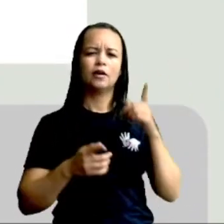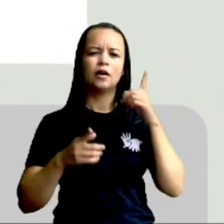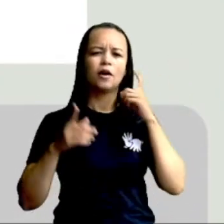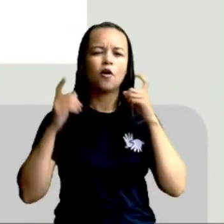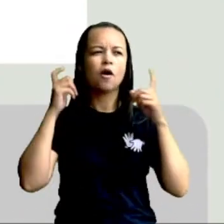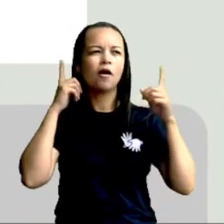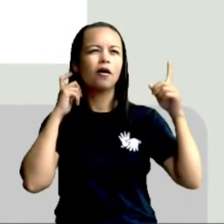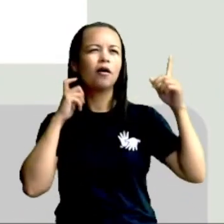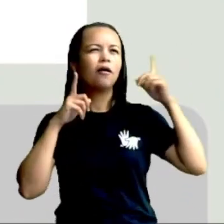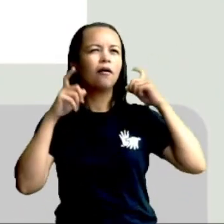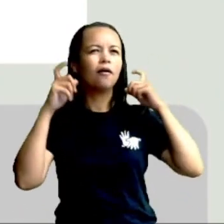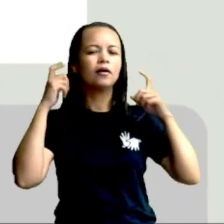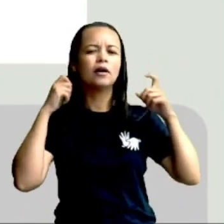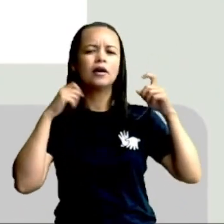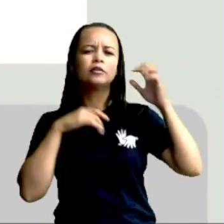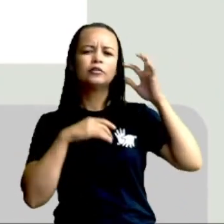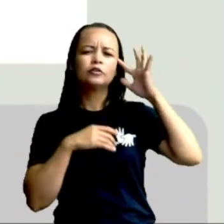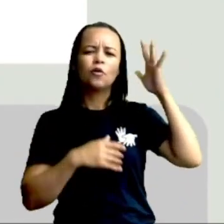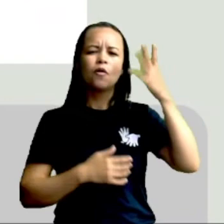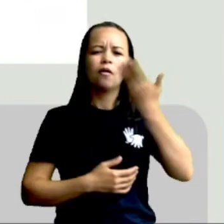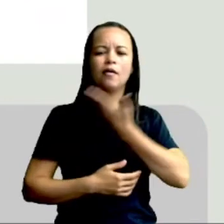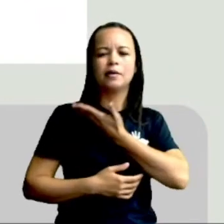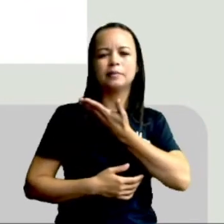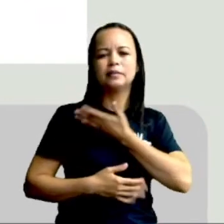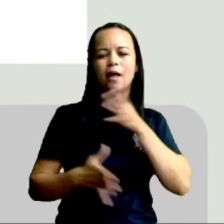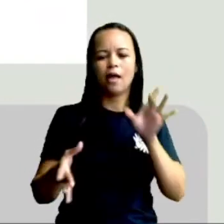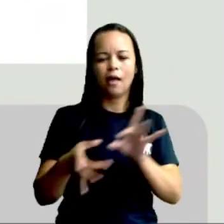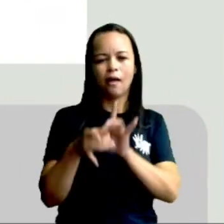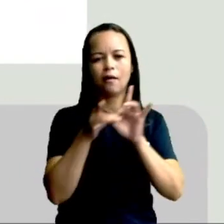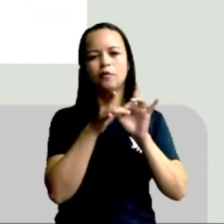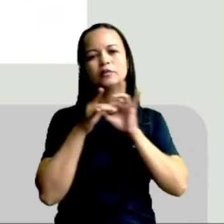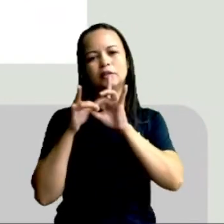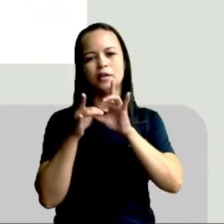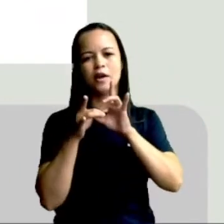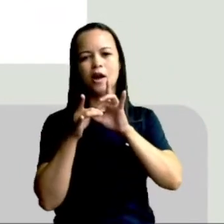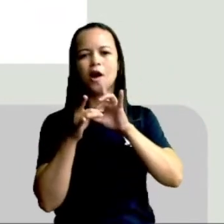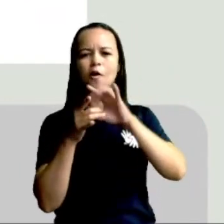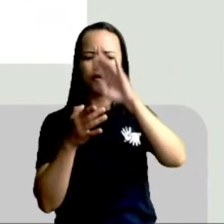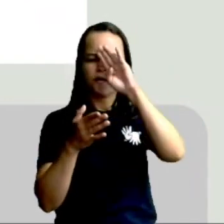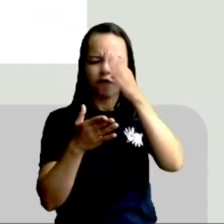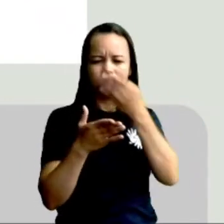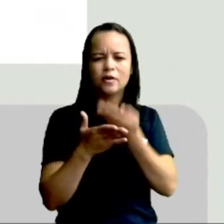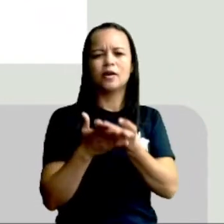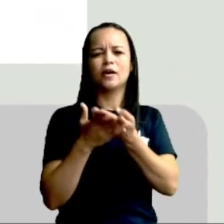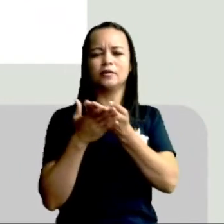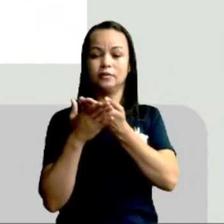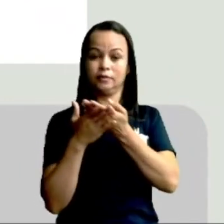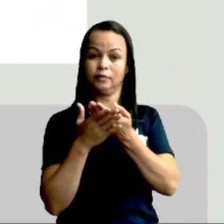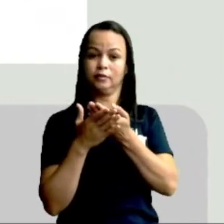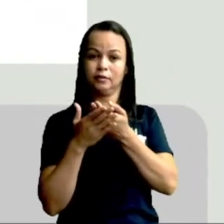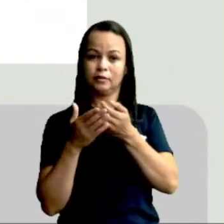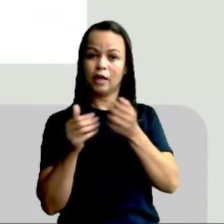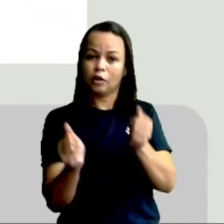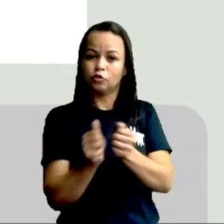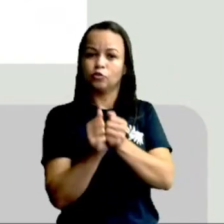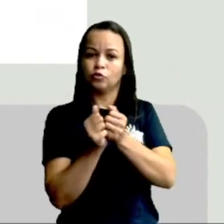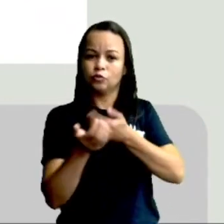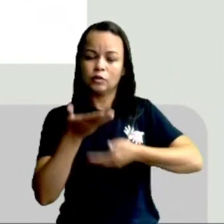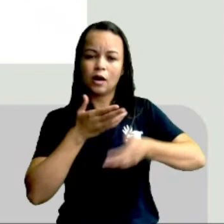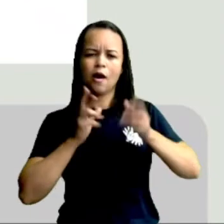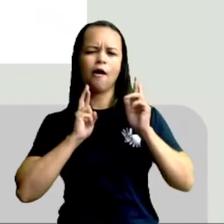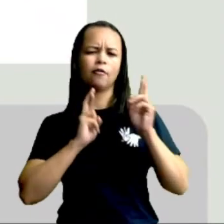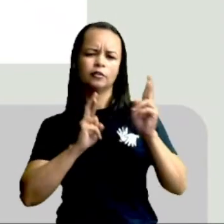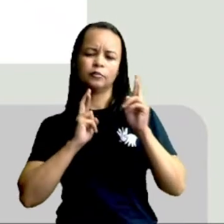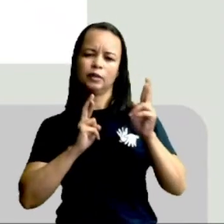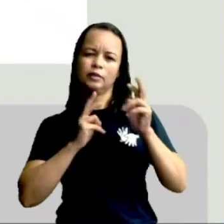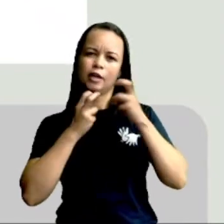janelas: sonho, amizade, união, confiança, cooperação, esperança